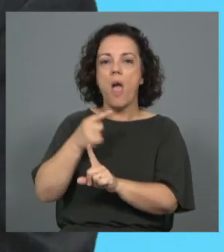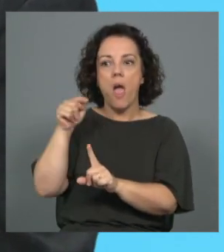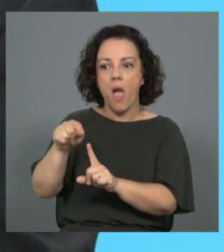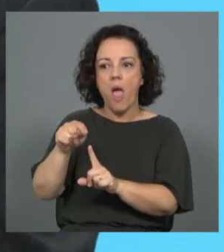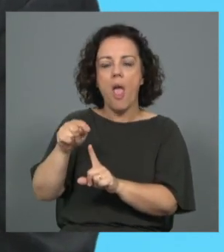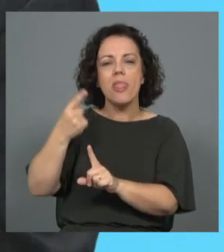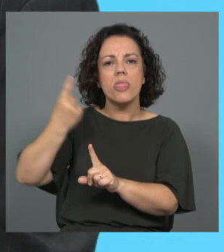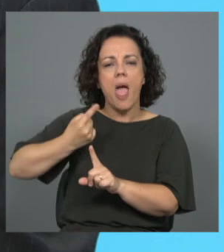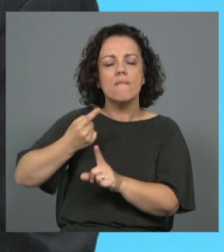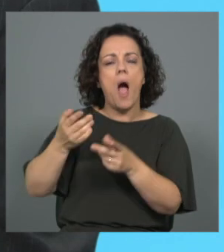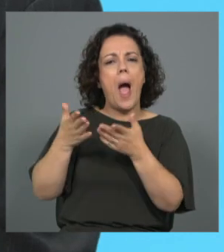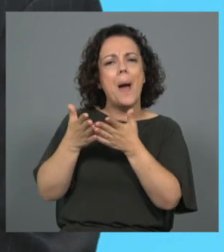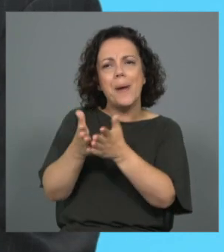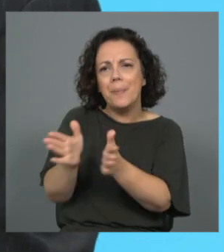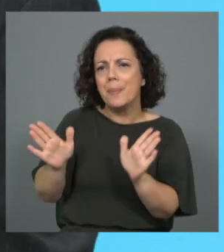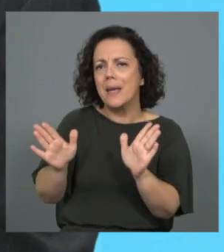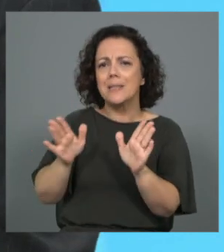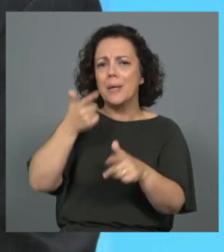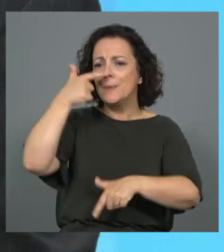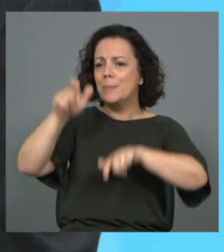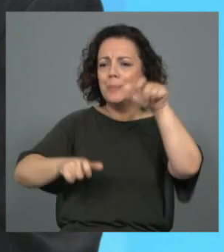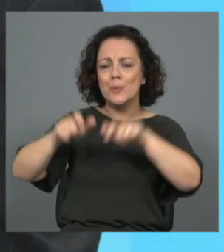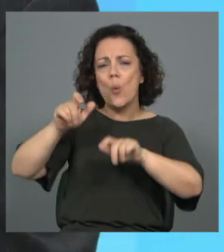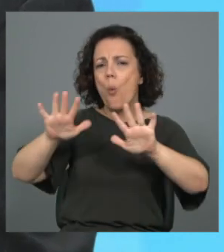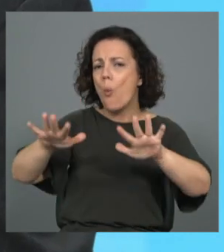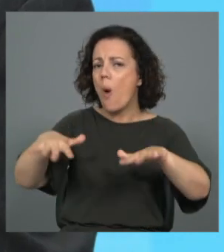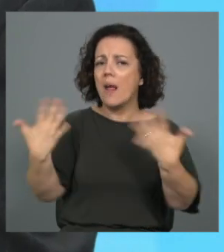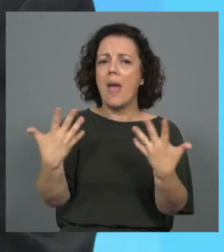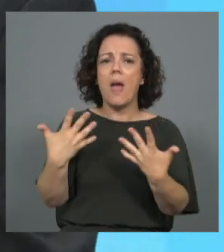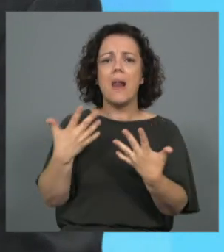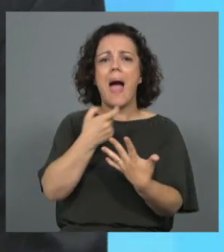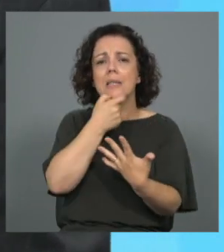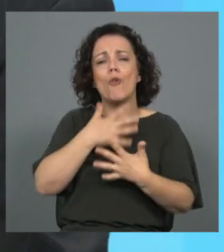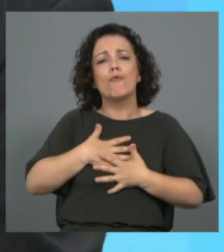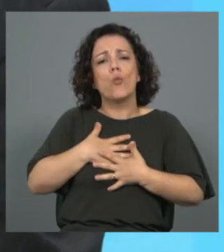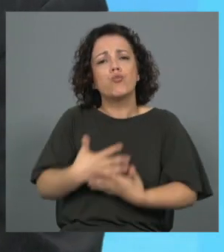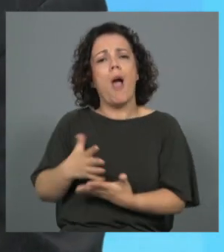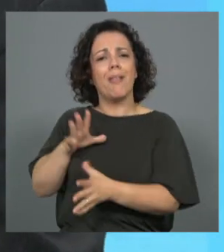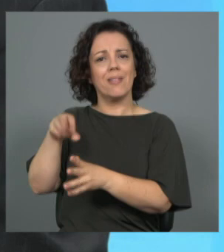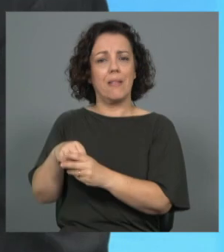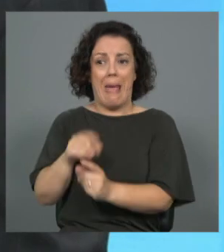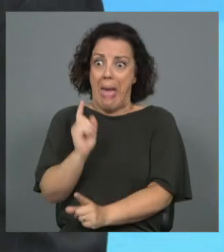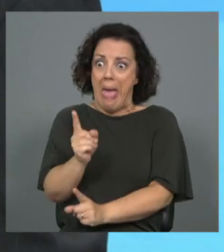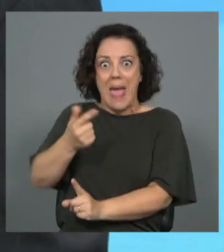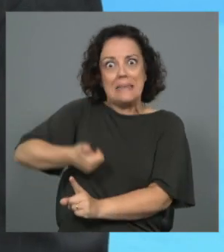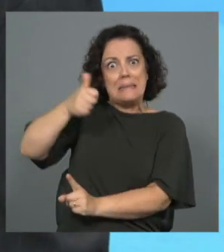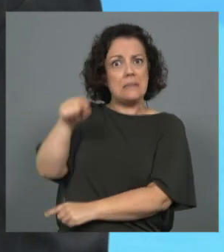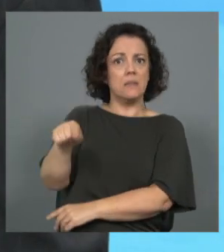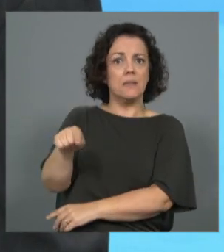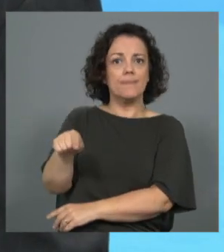a todos os seres humanos que queiram aderir a ela? Disto se tratava. E então,